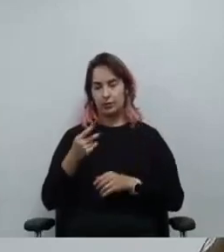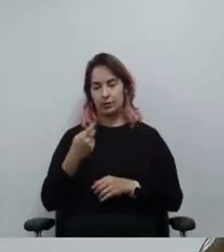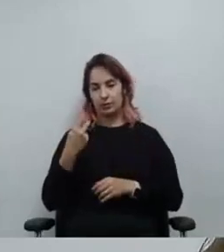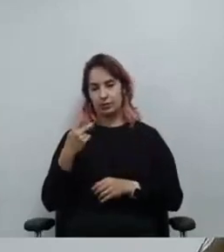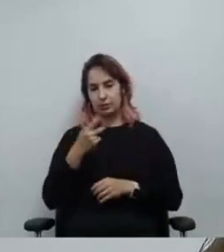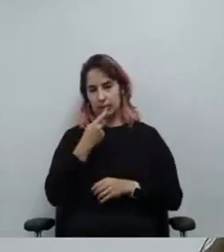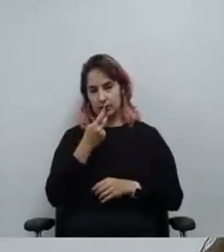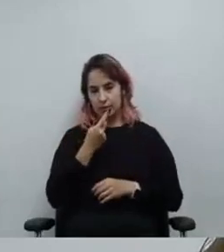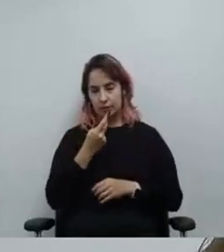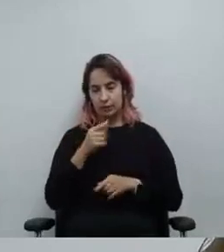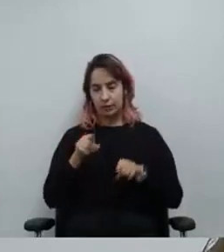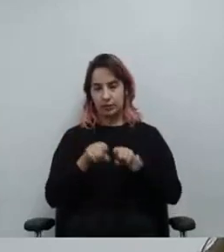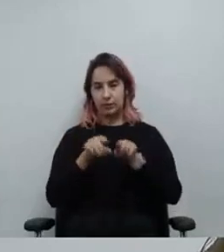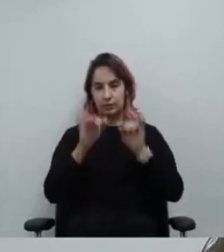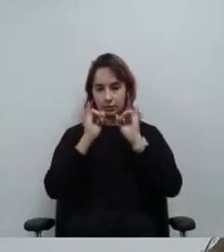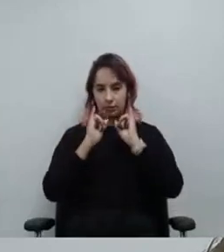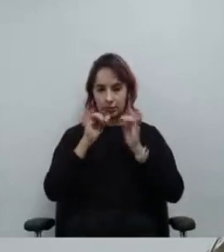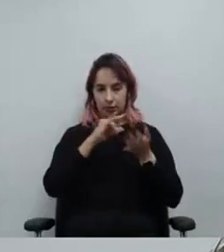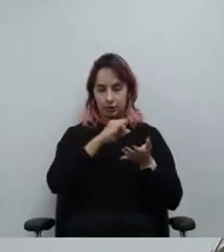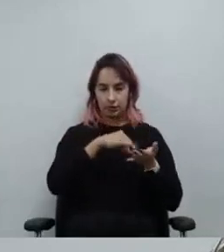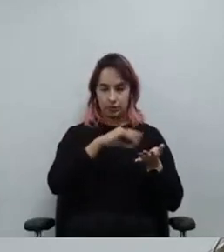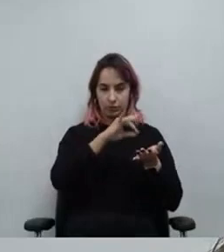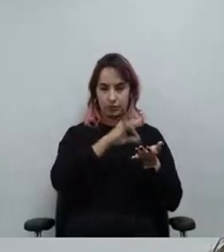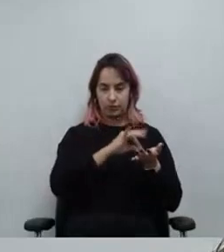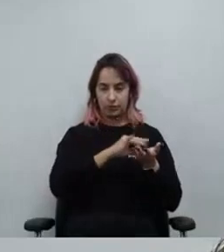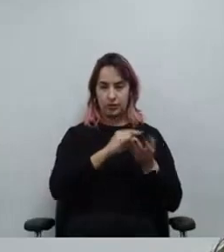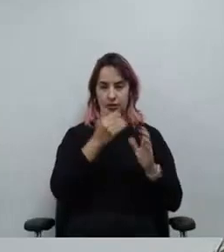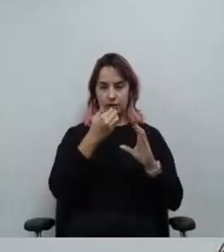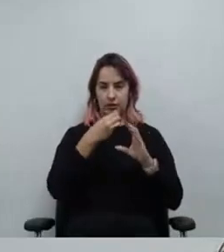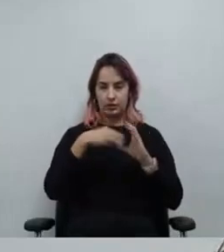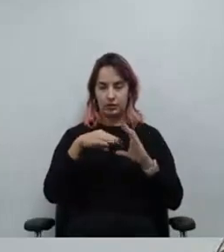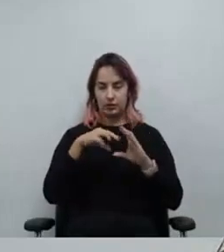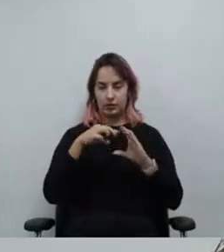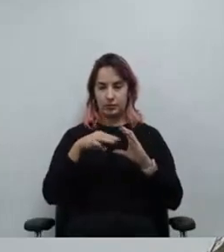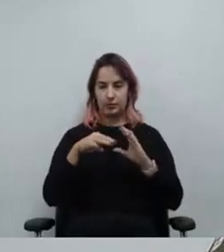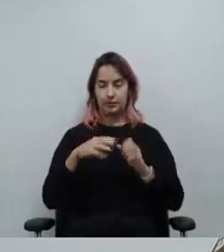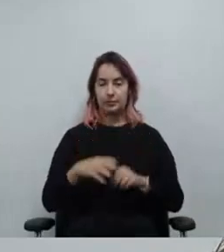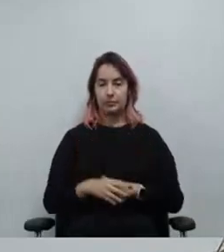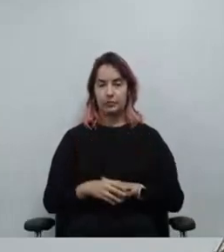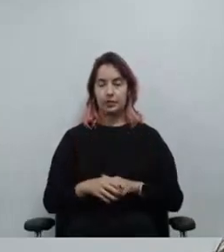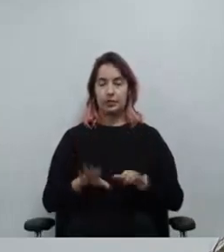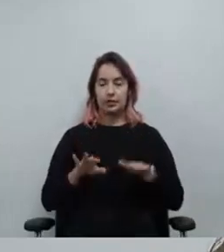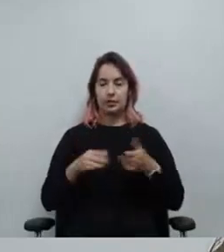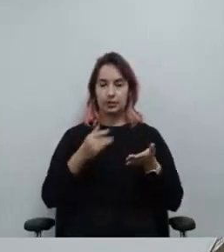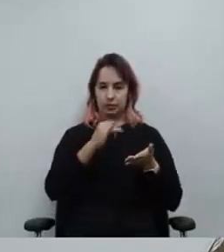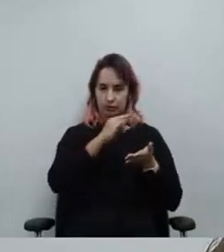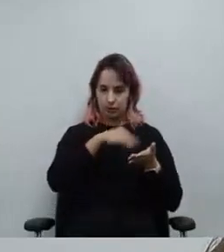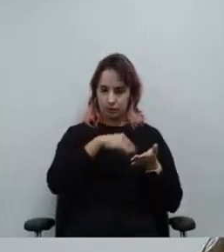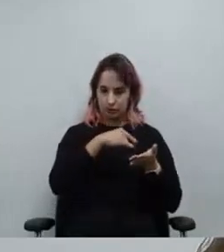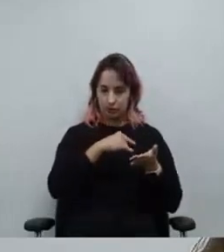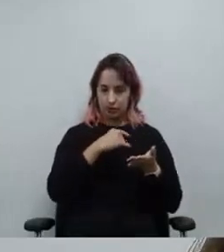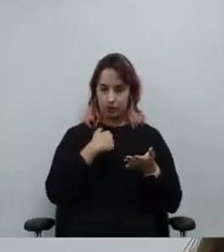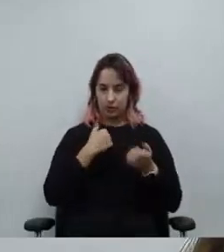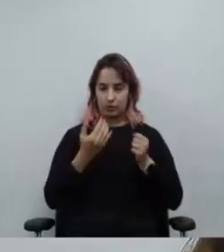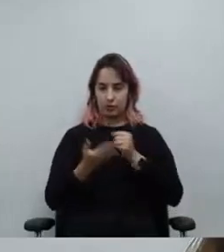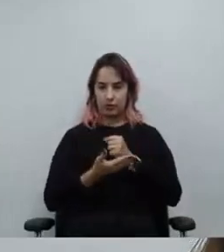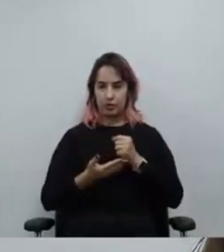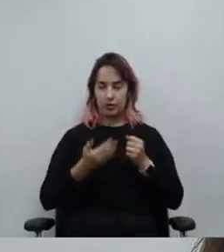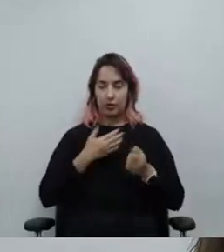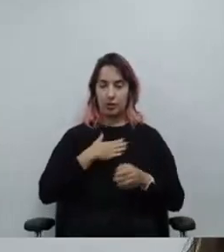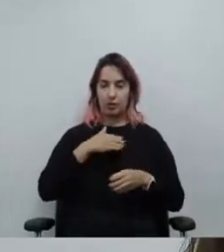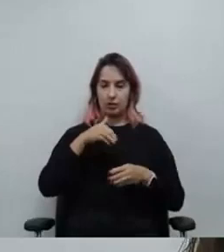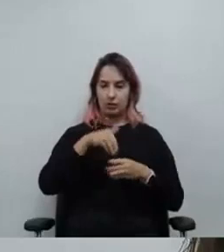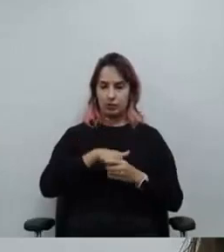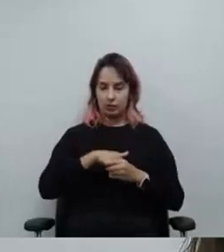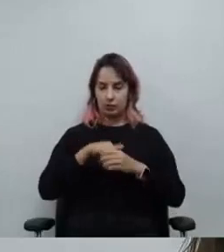termos do comunicado publicado no Diário Oficial e enviado por e-mail institucional. É o relatório e sucinta fundamentação. Voto, portanto,